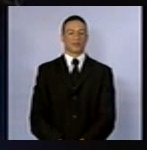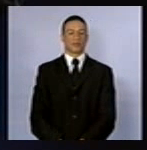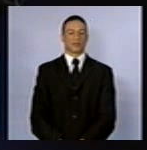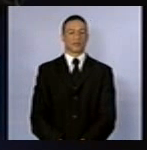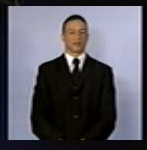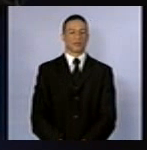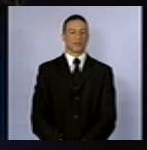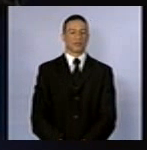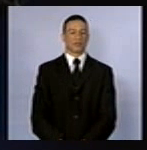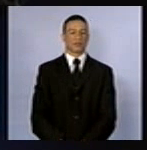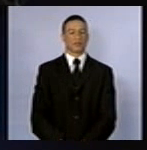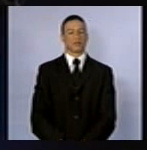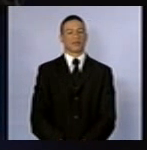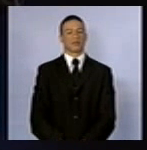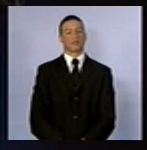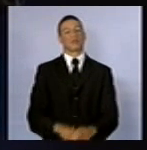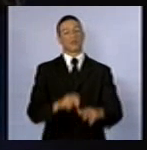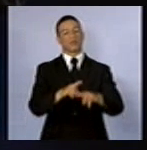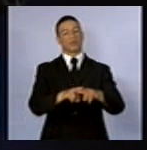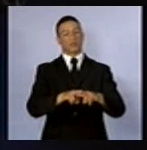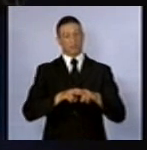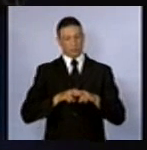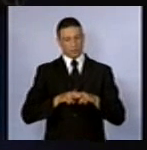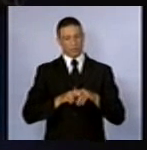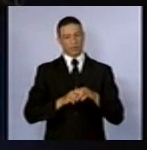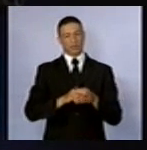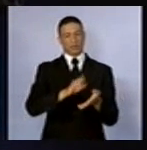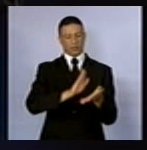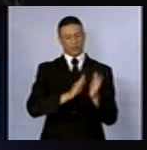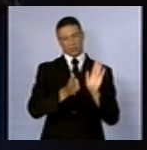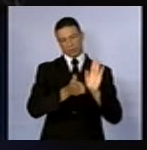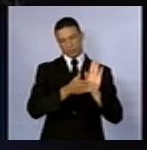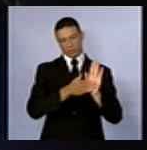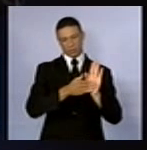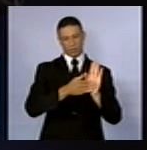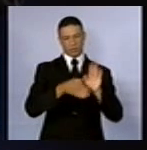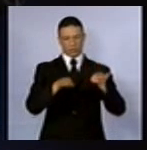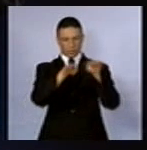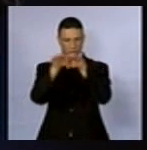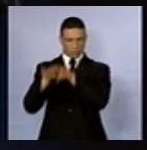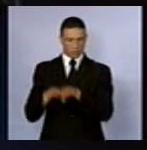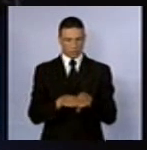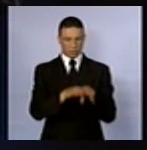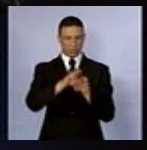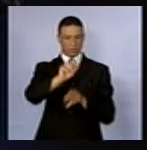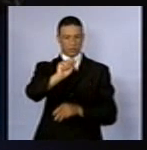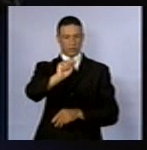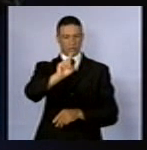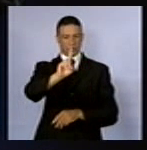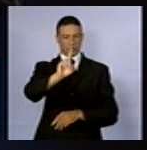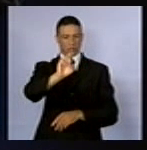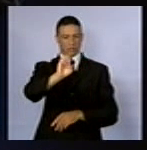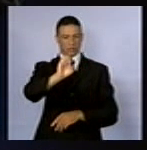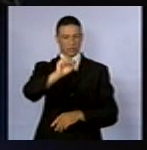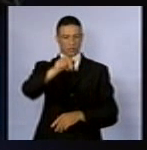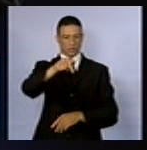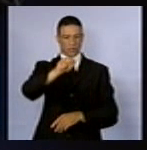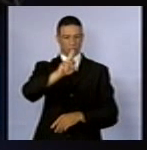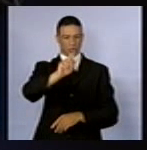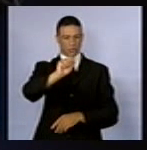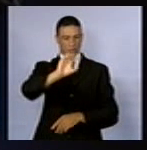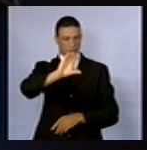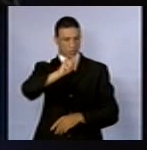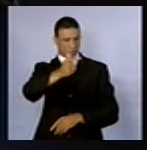informação Então os planos de adequação normalmente eh podem requerer obras com impactos financeiros